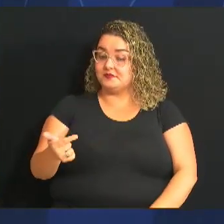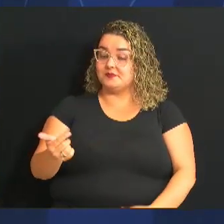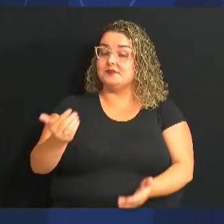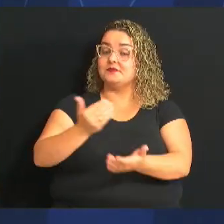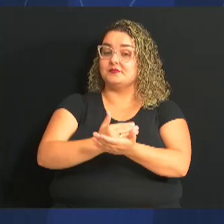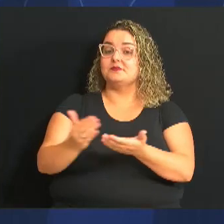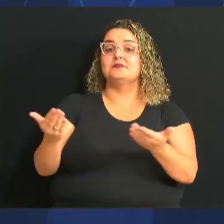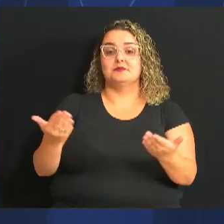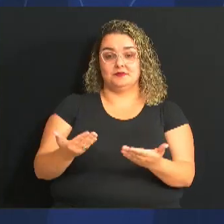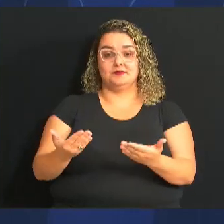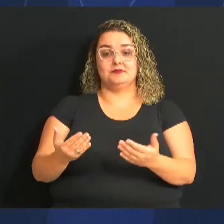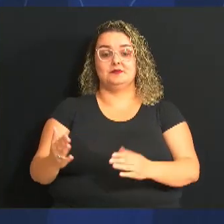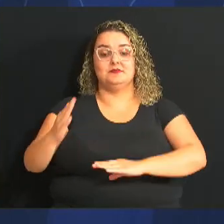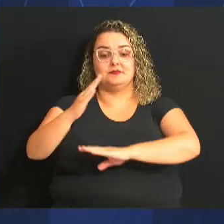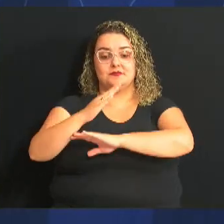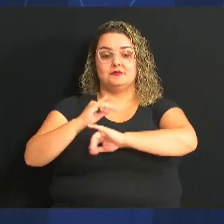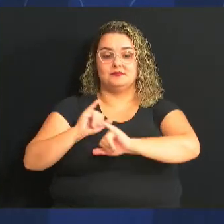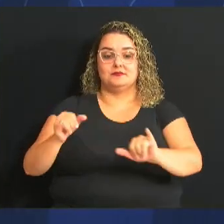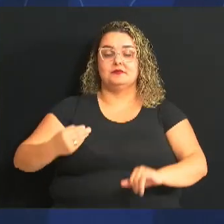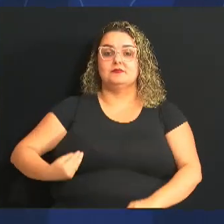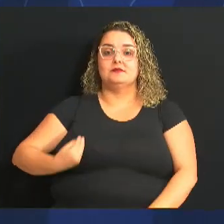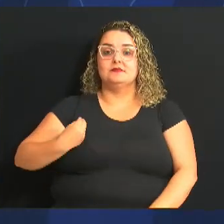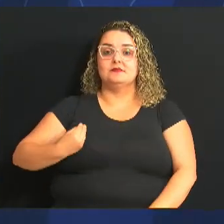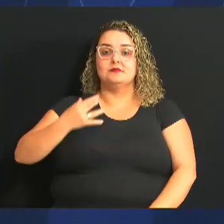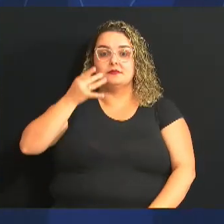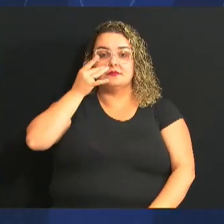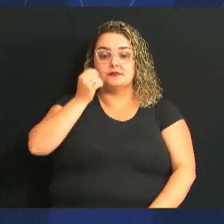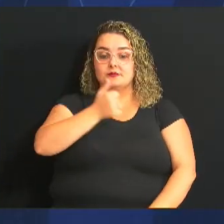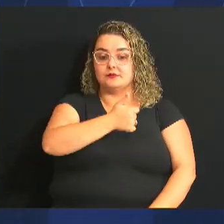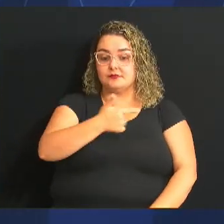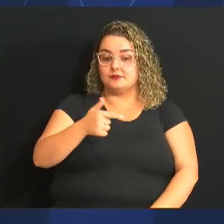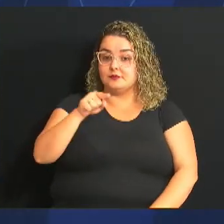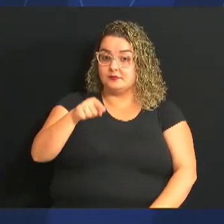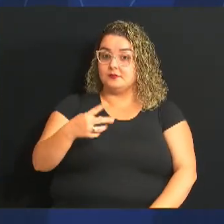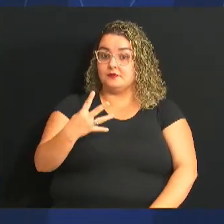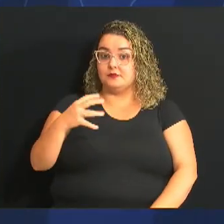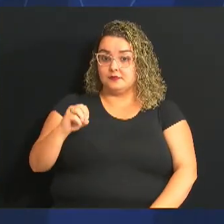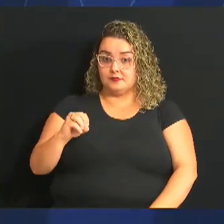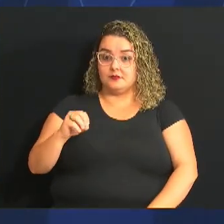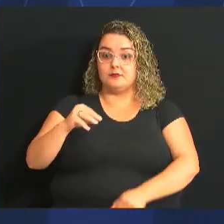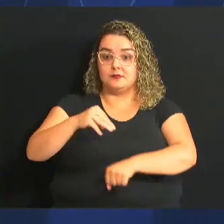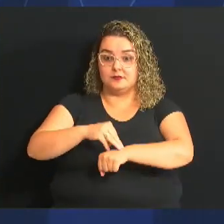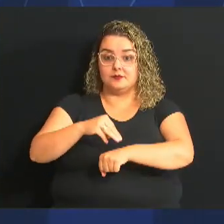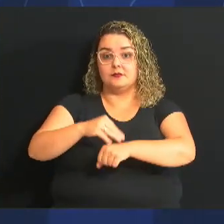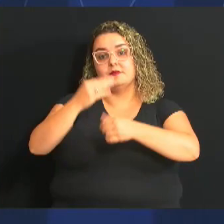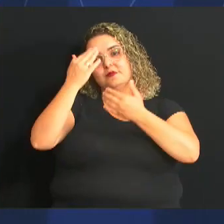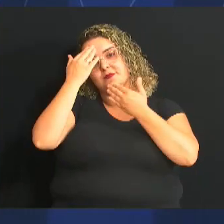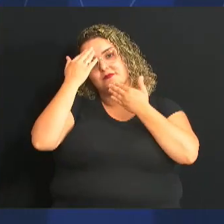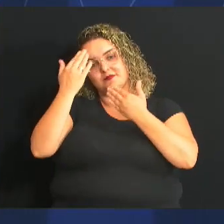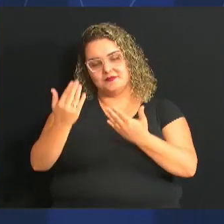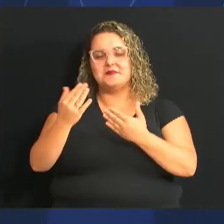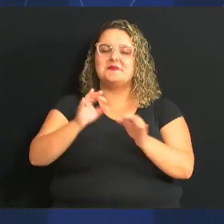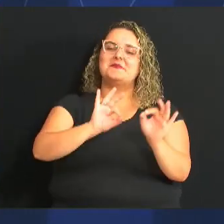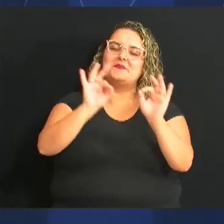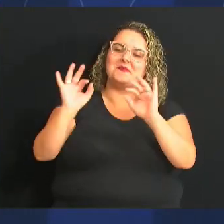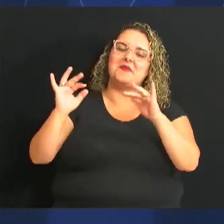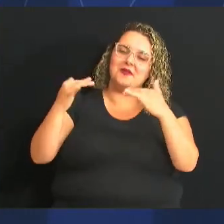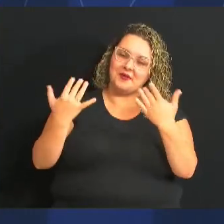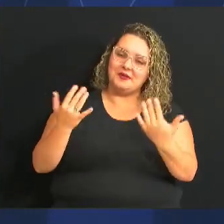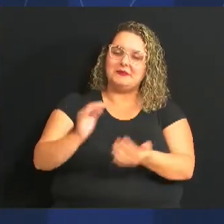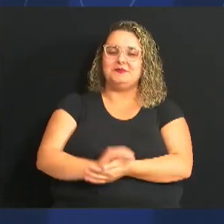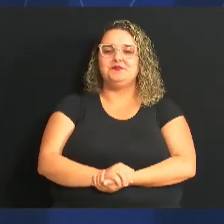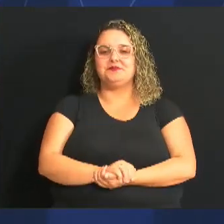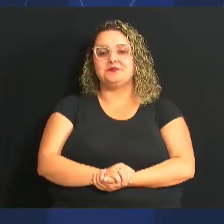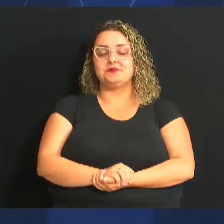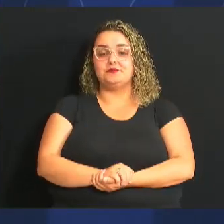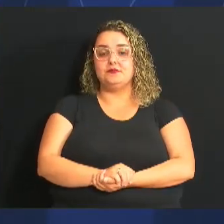agora o Câmara Notícia ao vivo, meio-dia mais 40 minutos. Muito obrigado pela sua companhia, pela sua